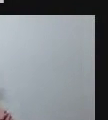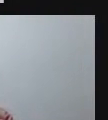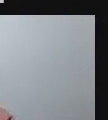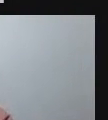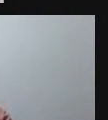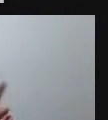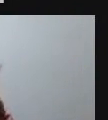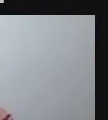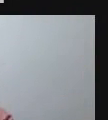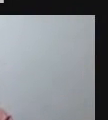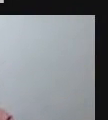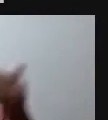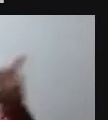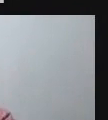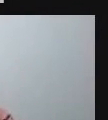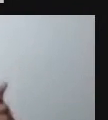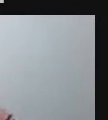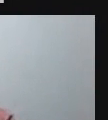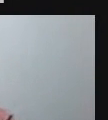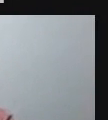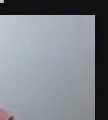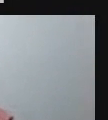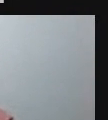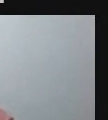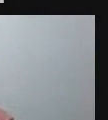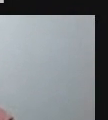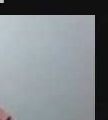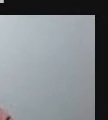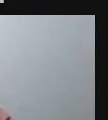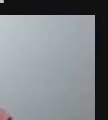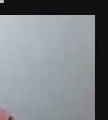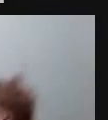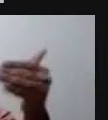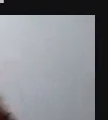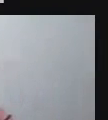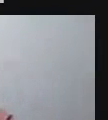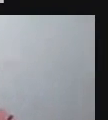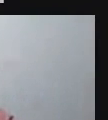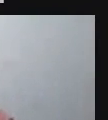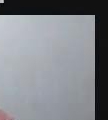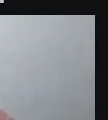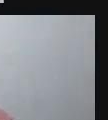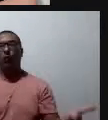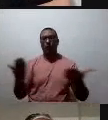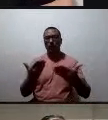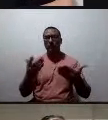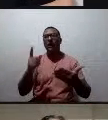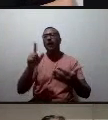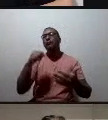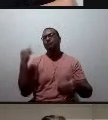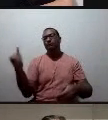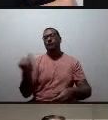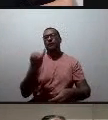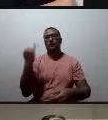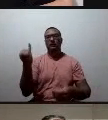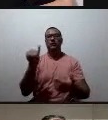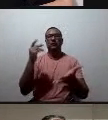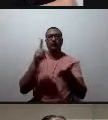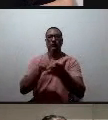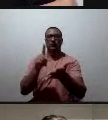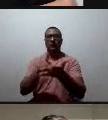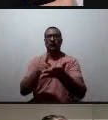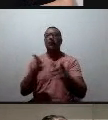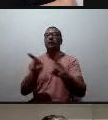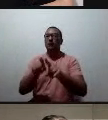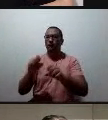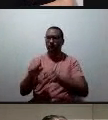convidados, autoridades, mas cada um e cada uma de vocês que está participando aqui conosco, é muito importante, isso fortalece a